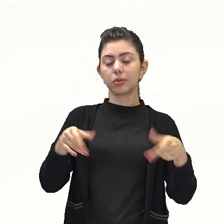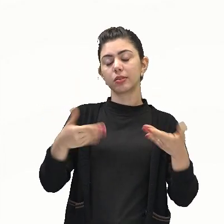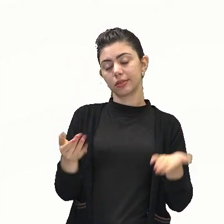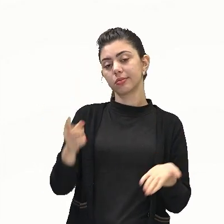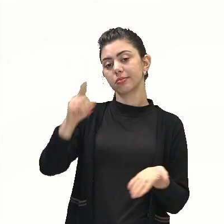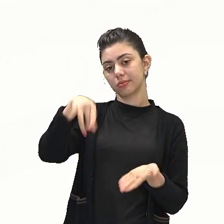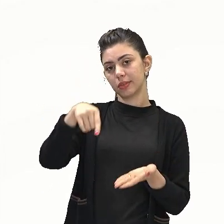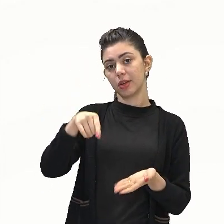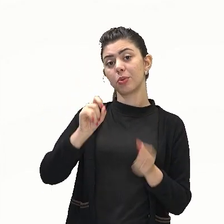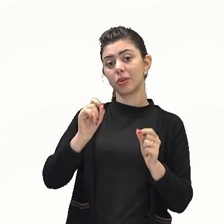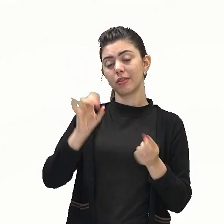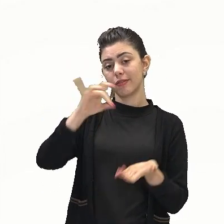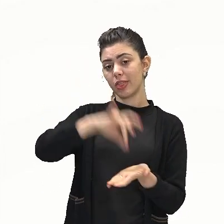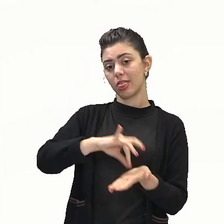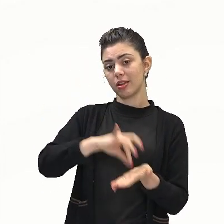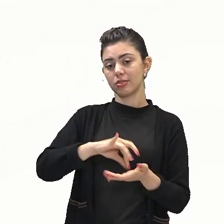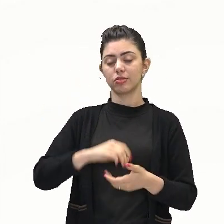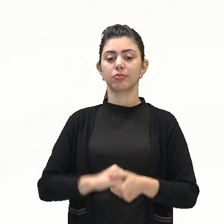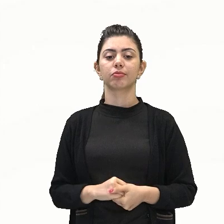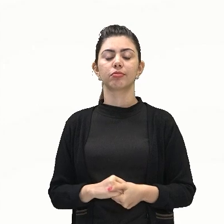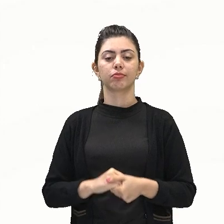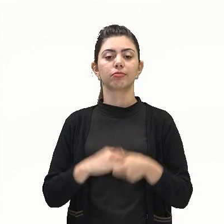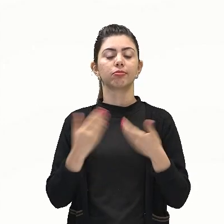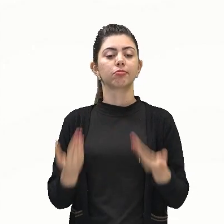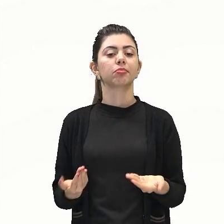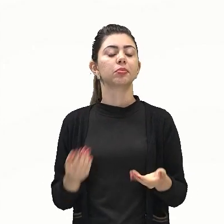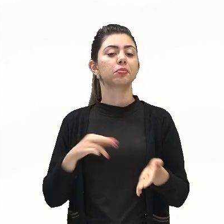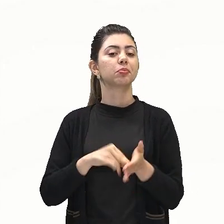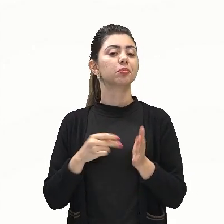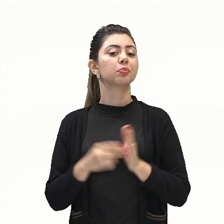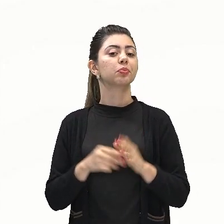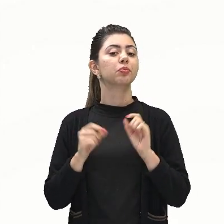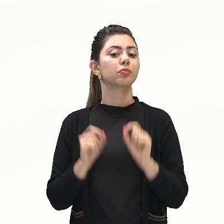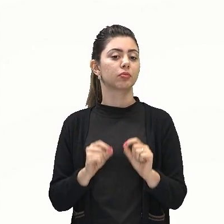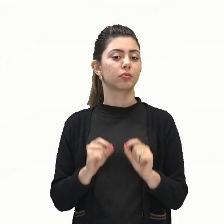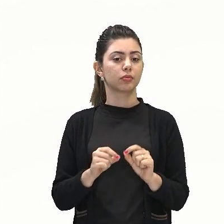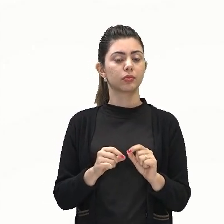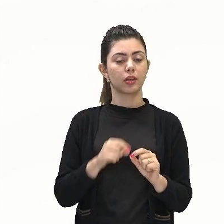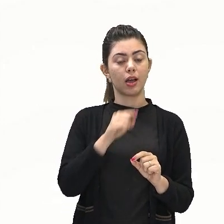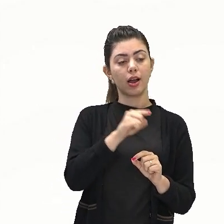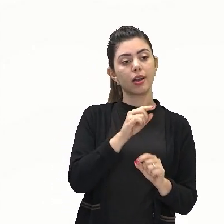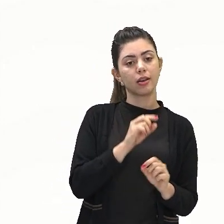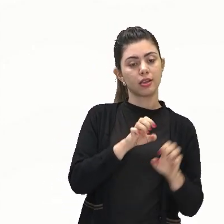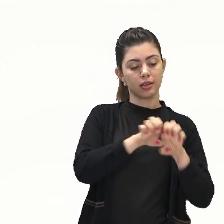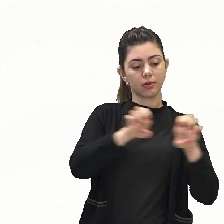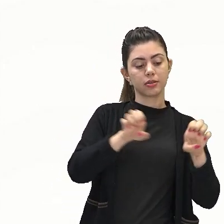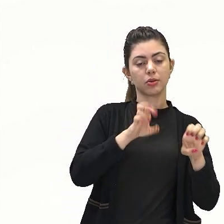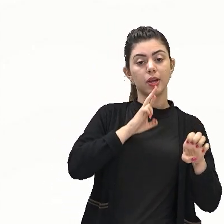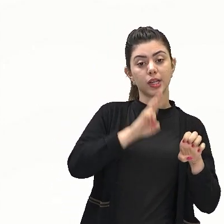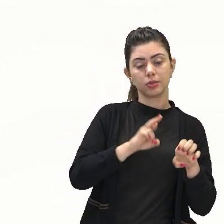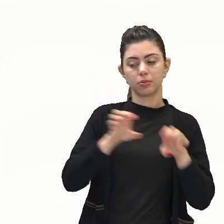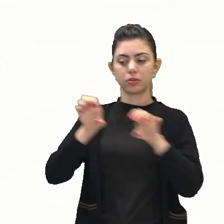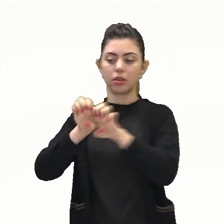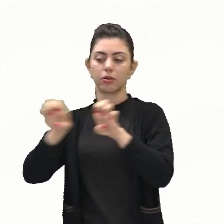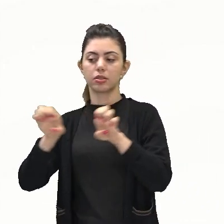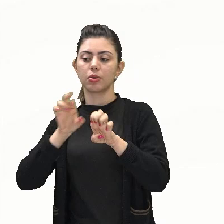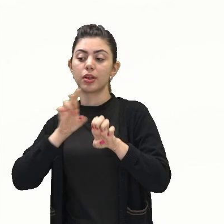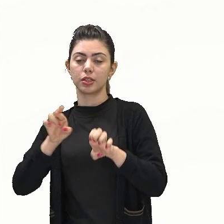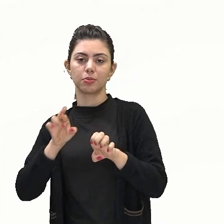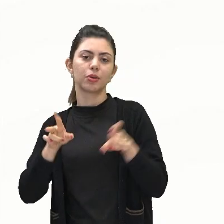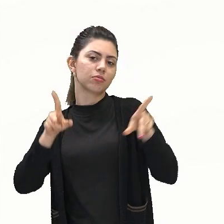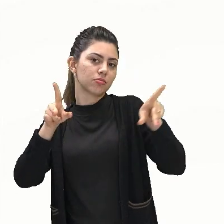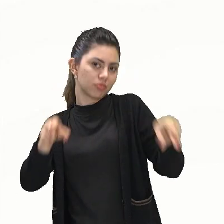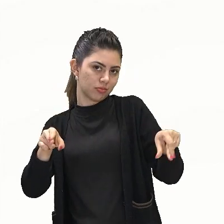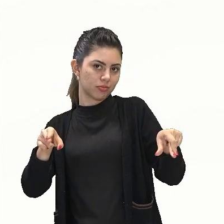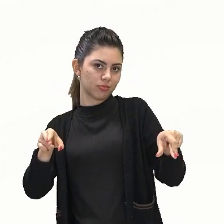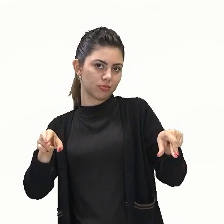verdadeiro. Ou seja, o conjunto solução, tanto desse sistema como desse, é exatamente o